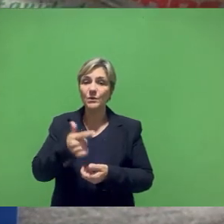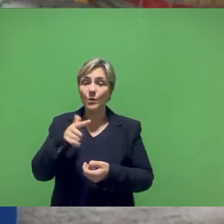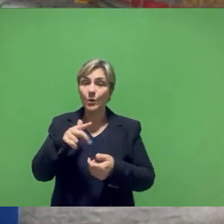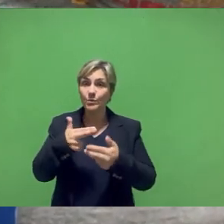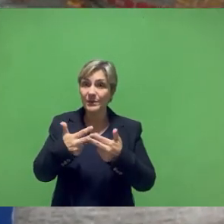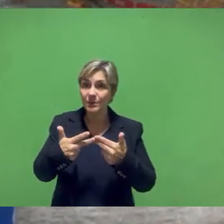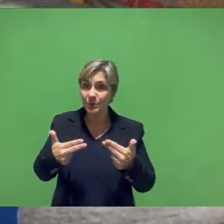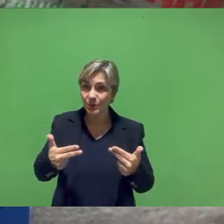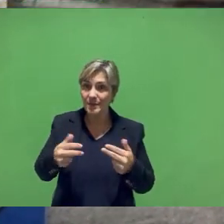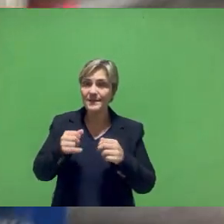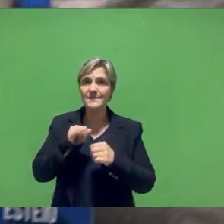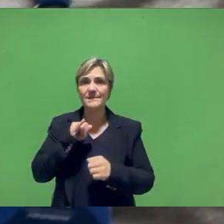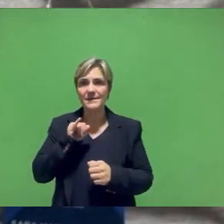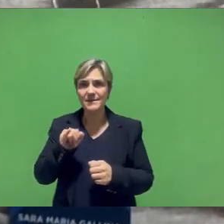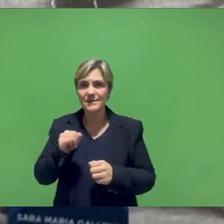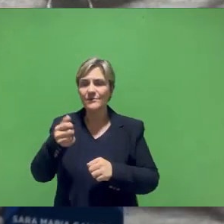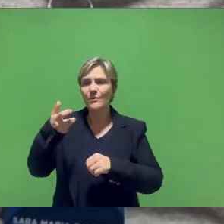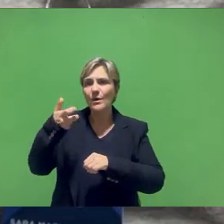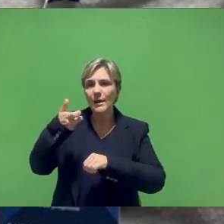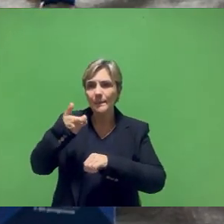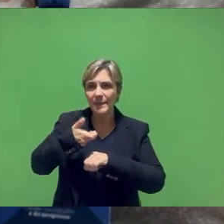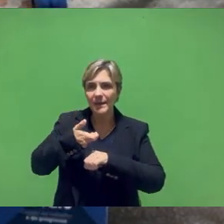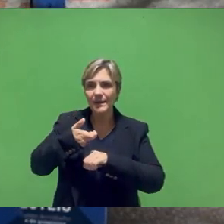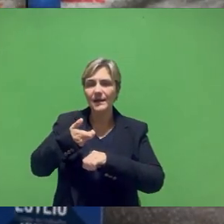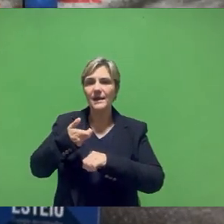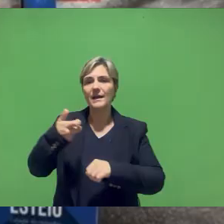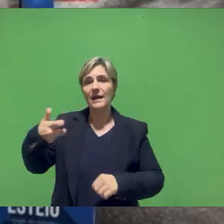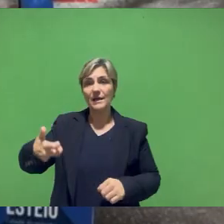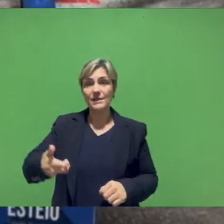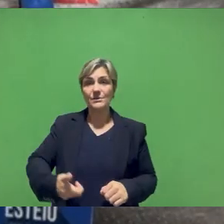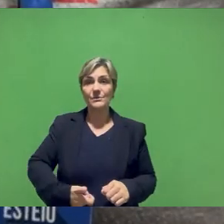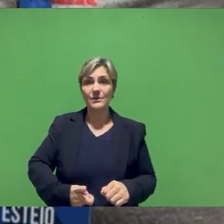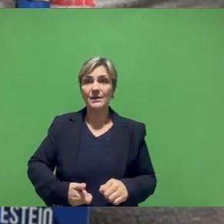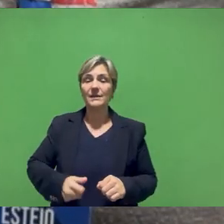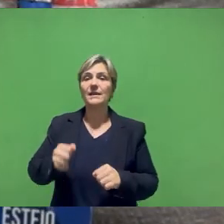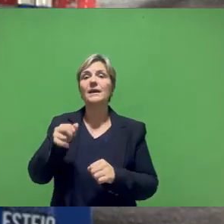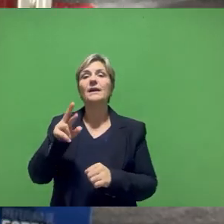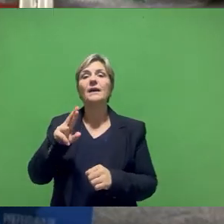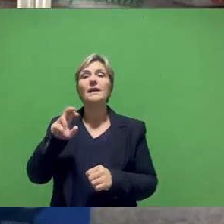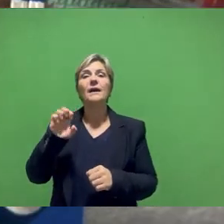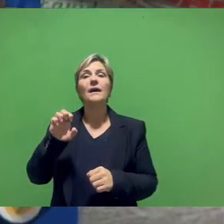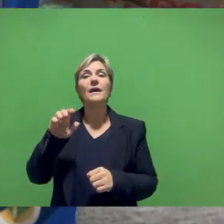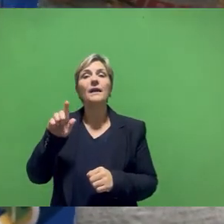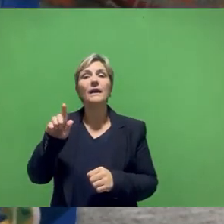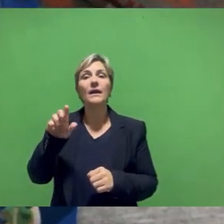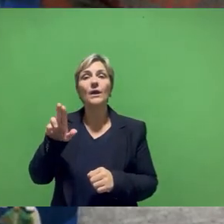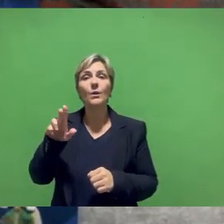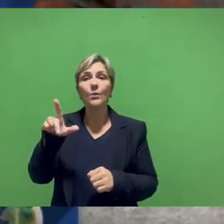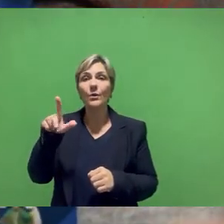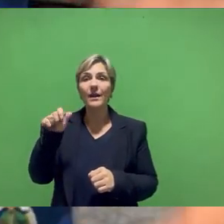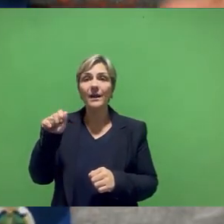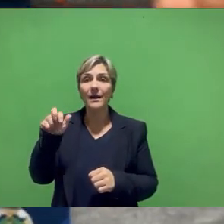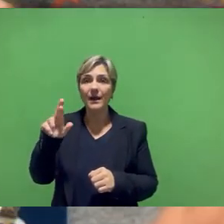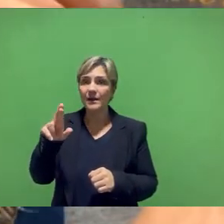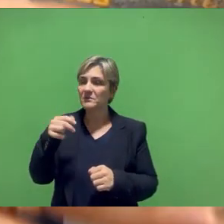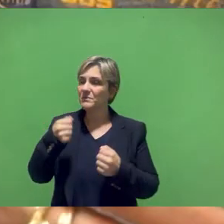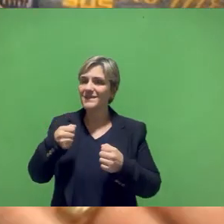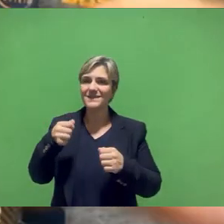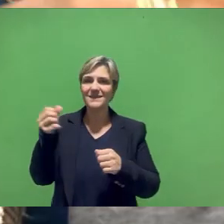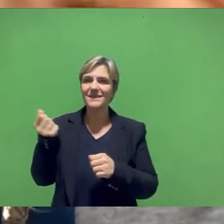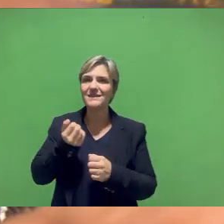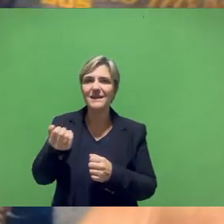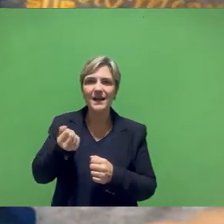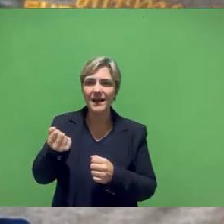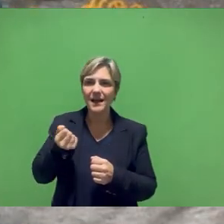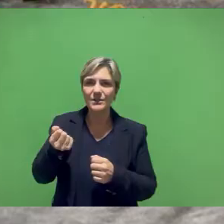outra coisa, se forem aplicar a insulina regular, não precisa agitar. Vai fazer o